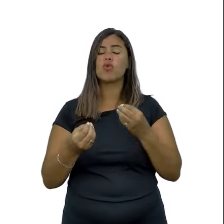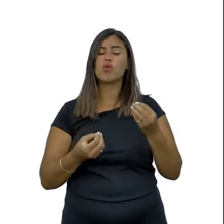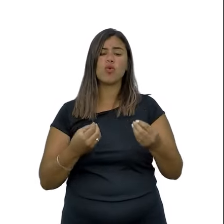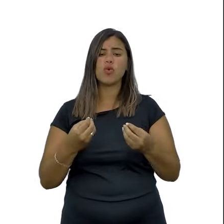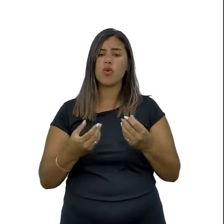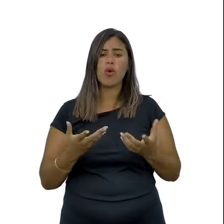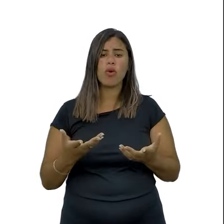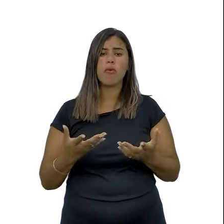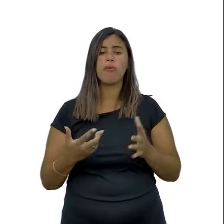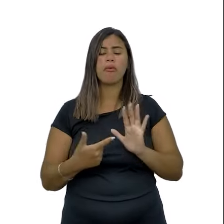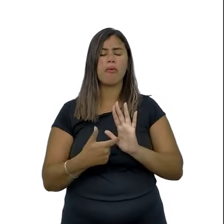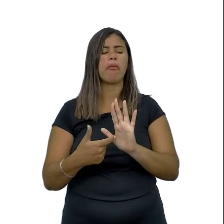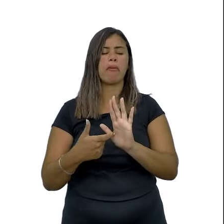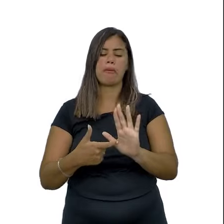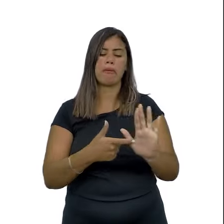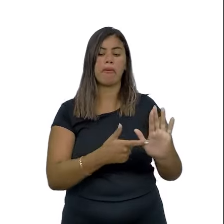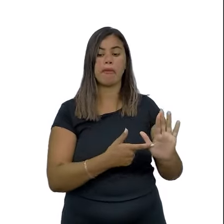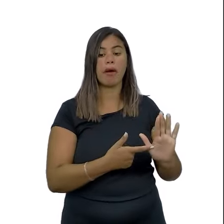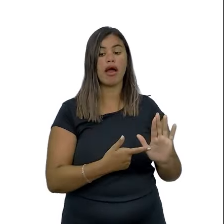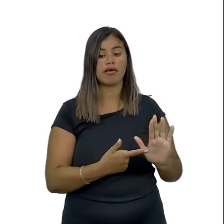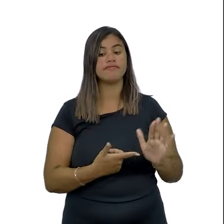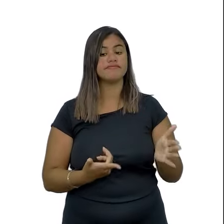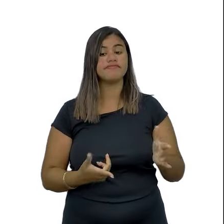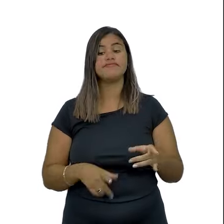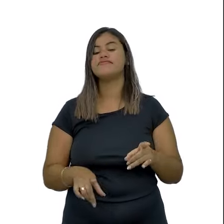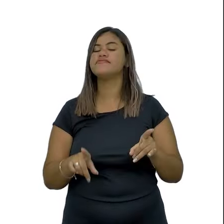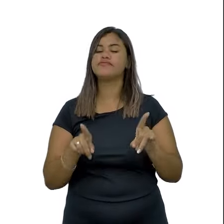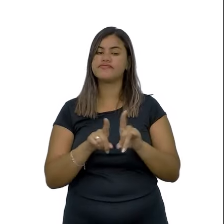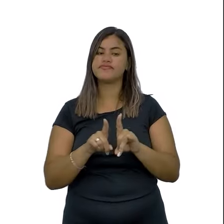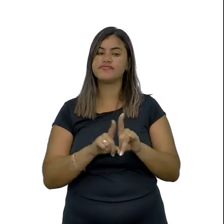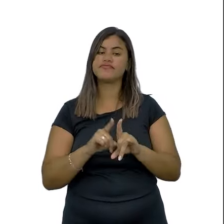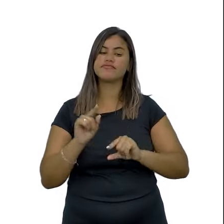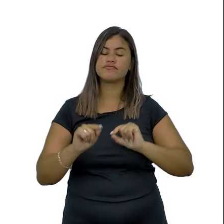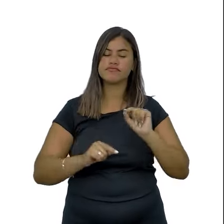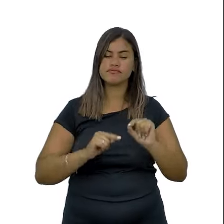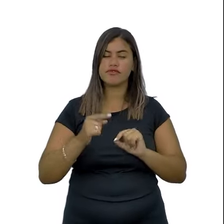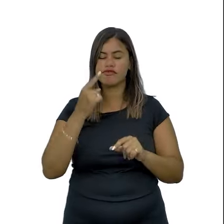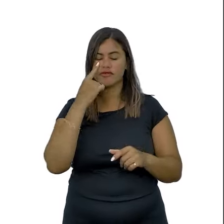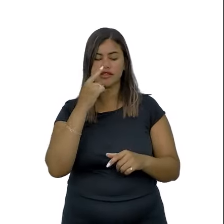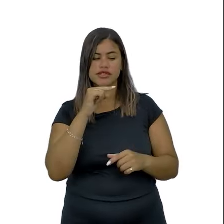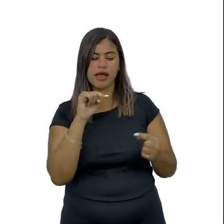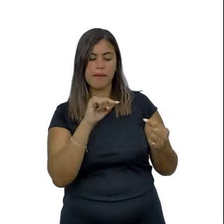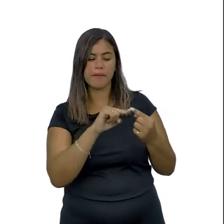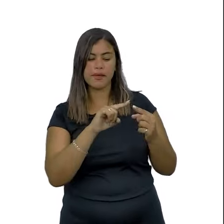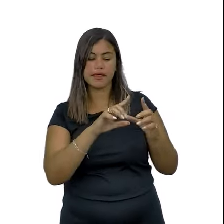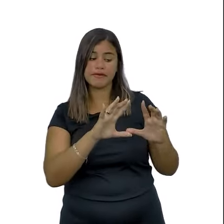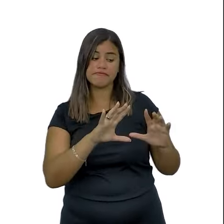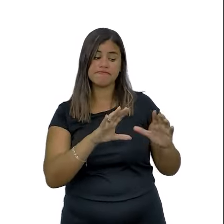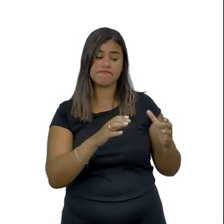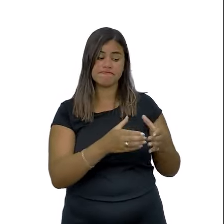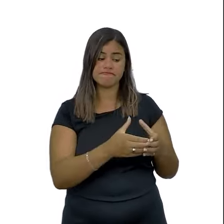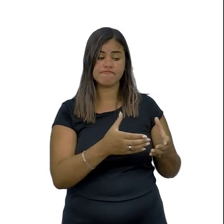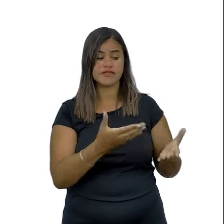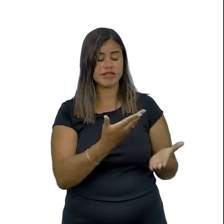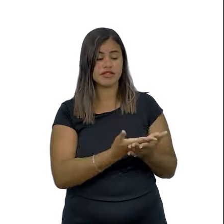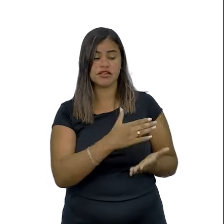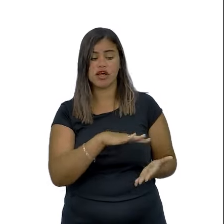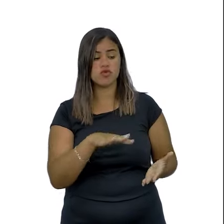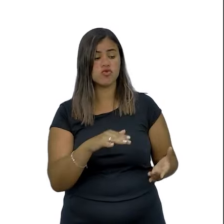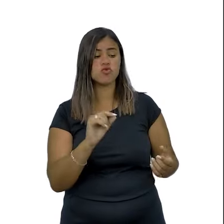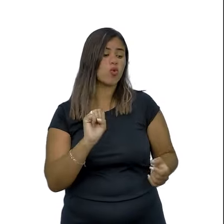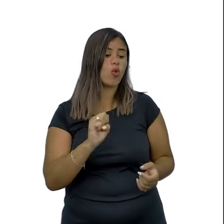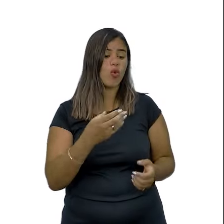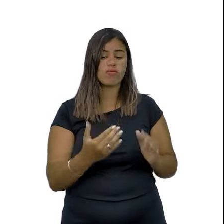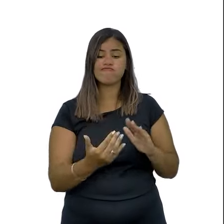são apresentados e verificar se estão adequados à sua turma. O que eu preciso